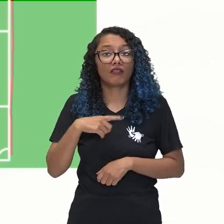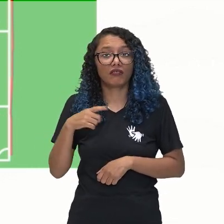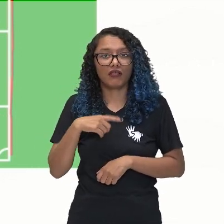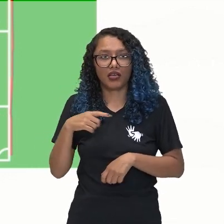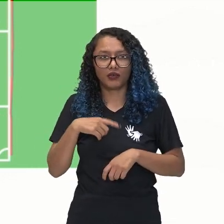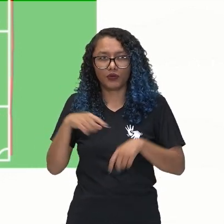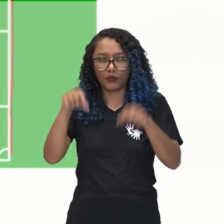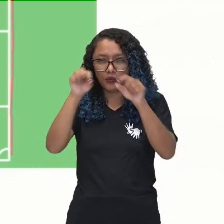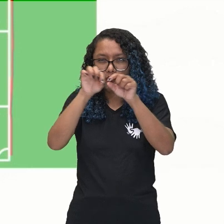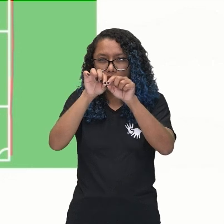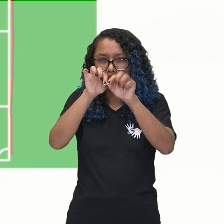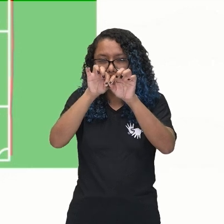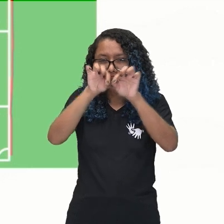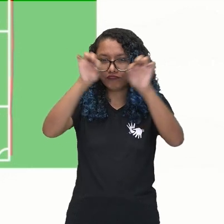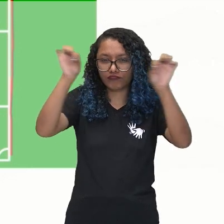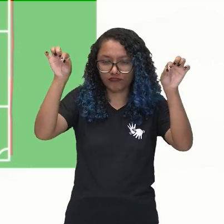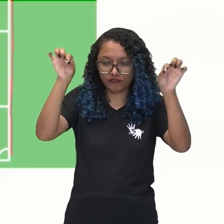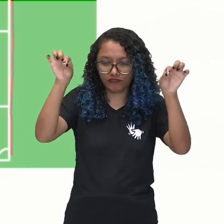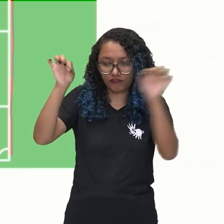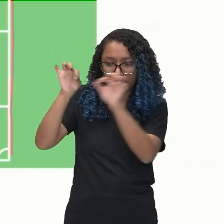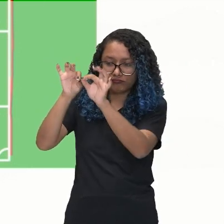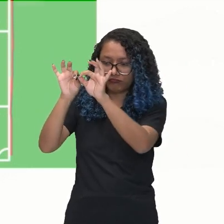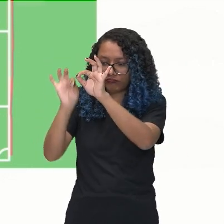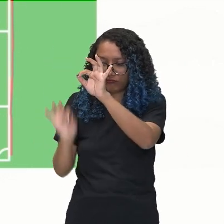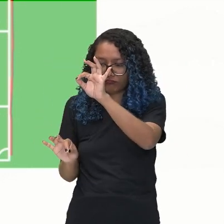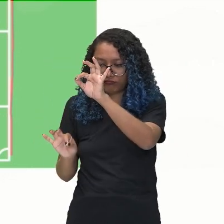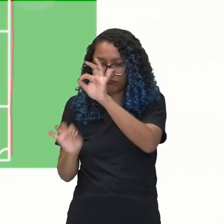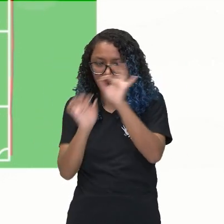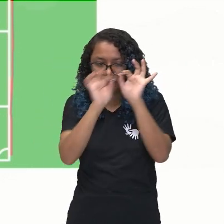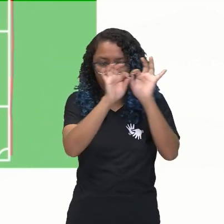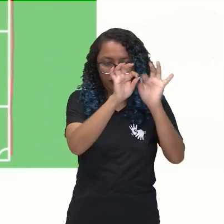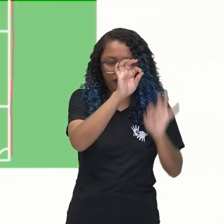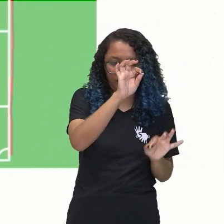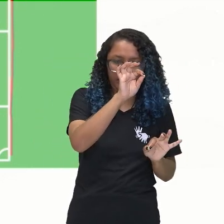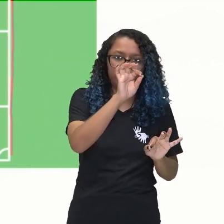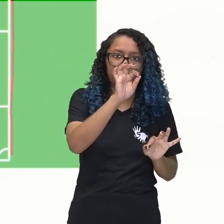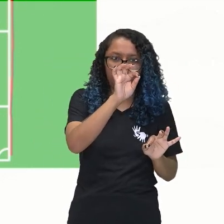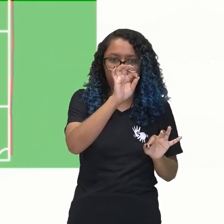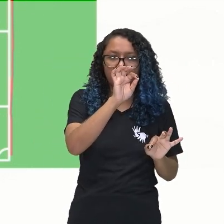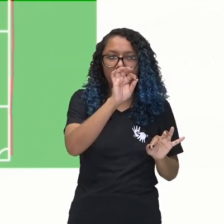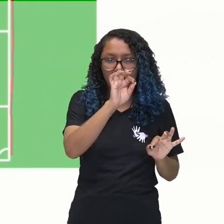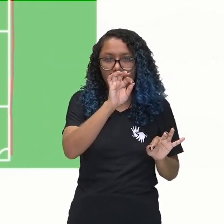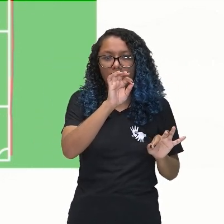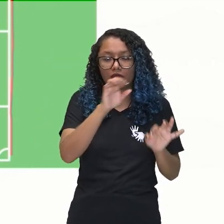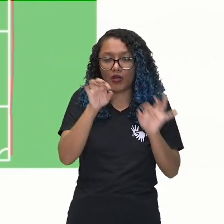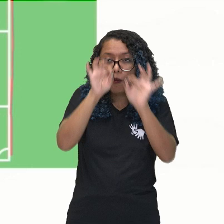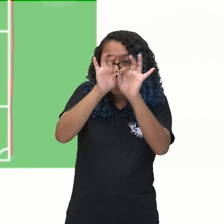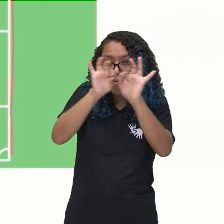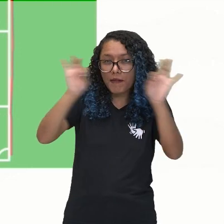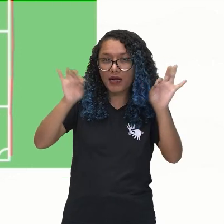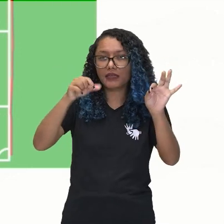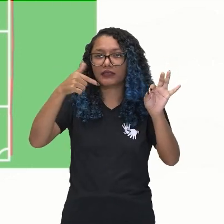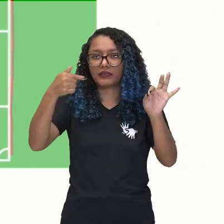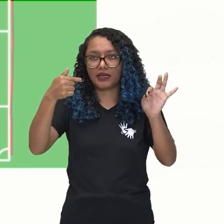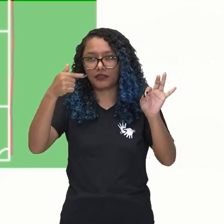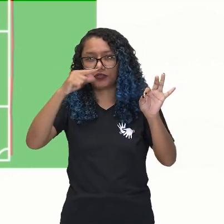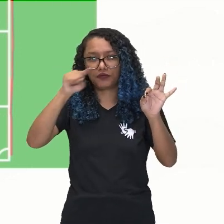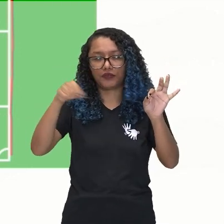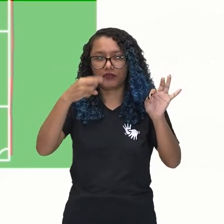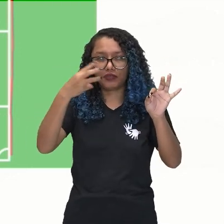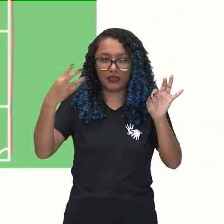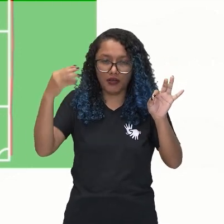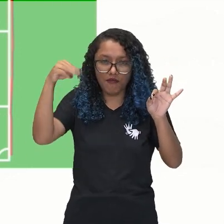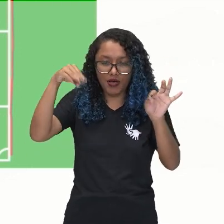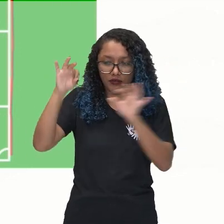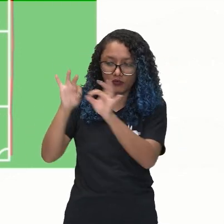travessão segurado por 2 postes, que mede 7,3 metros de comprimento por